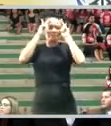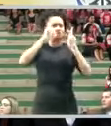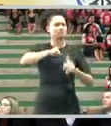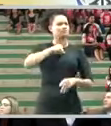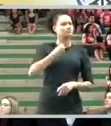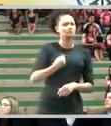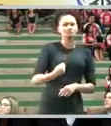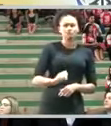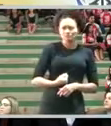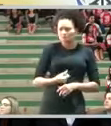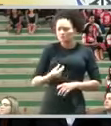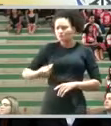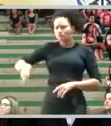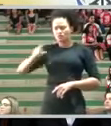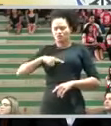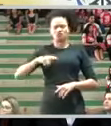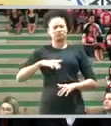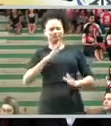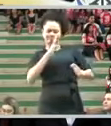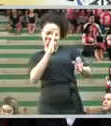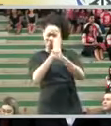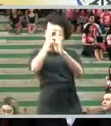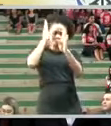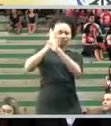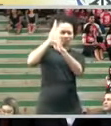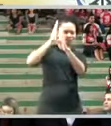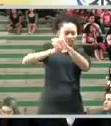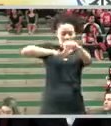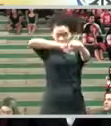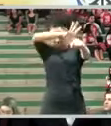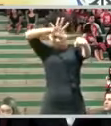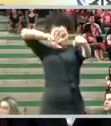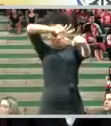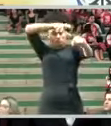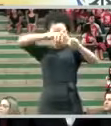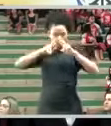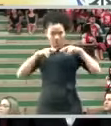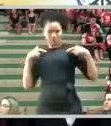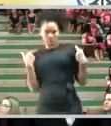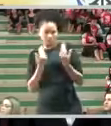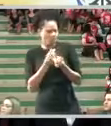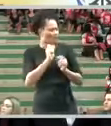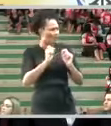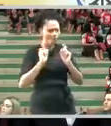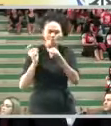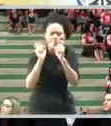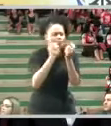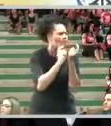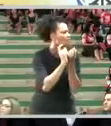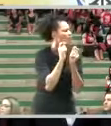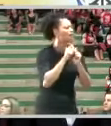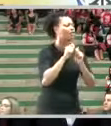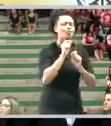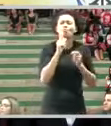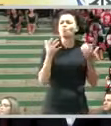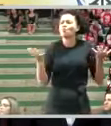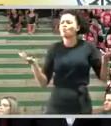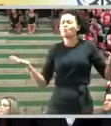sacerdotes, sábios, adivinhadores, inteligentes, se reuniram. O que a gente faz?